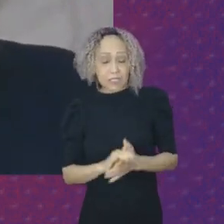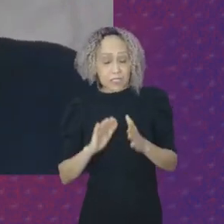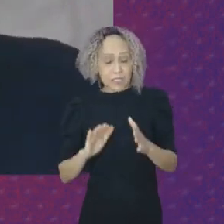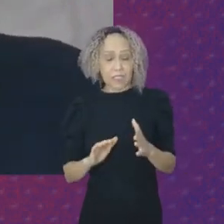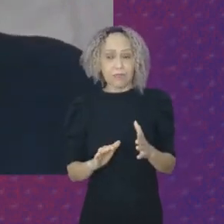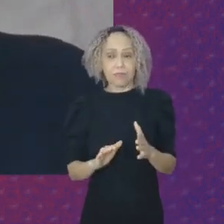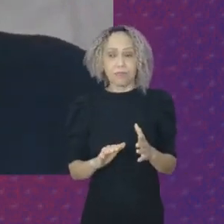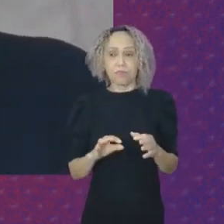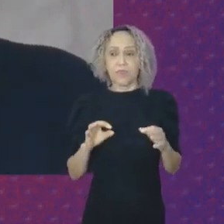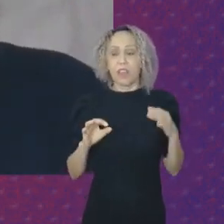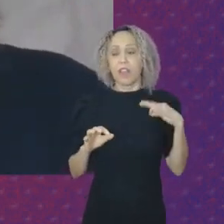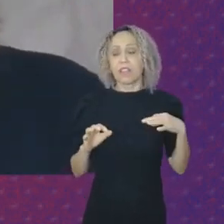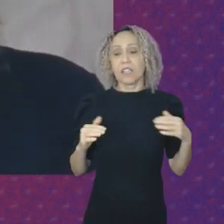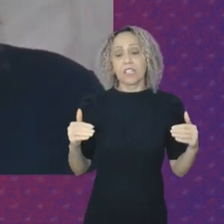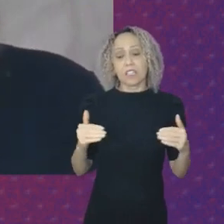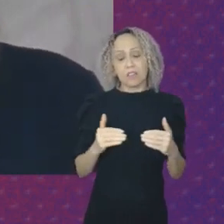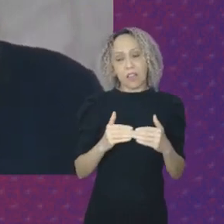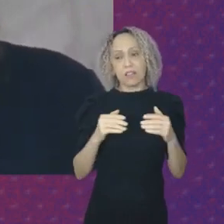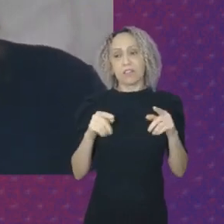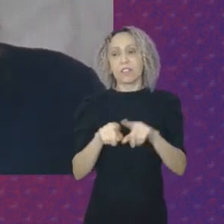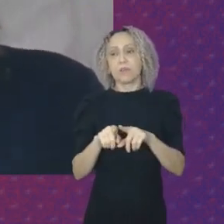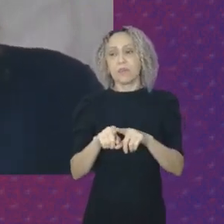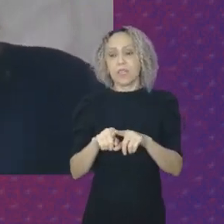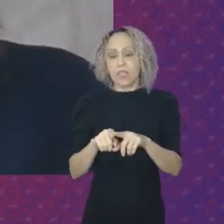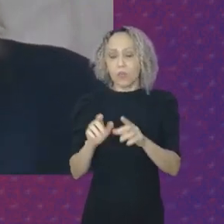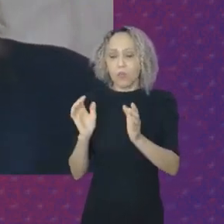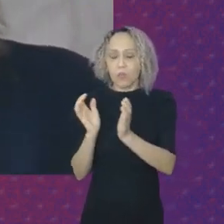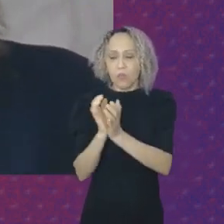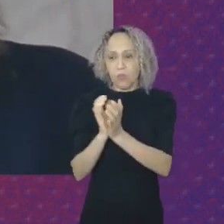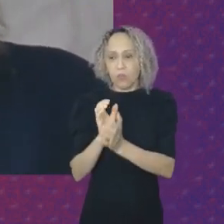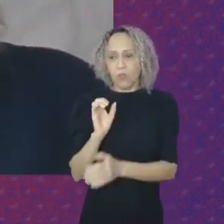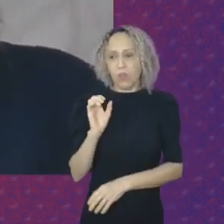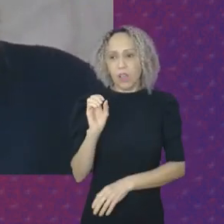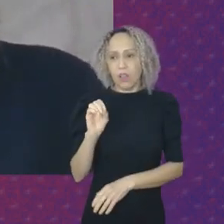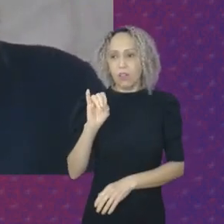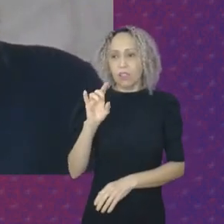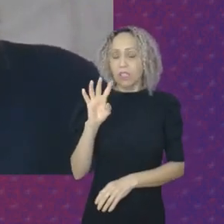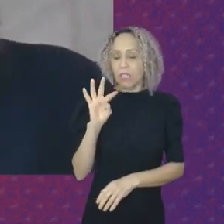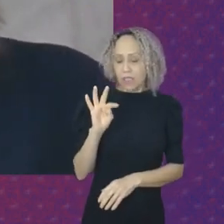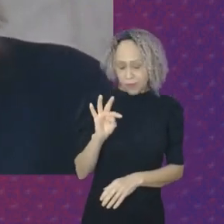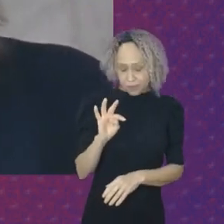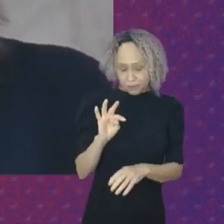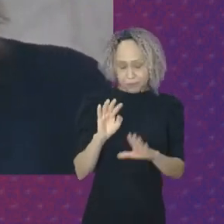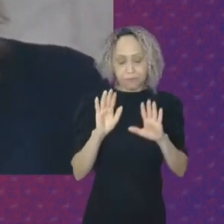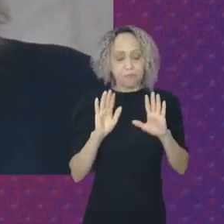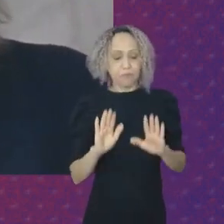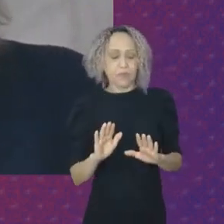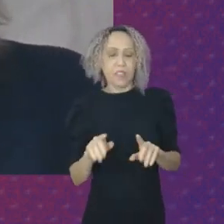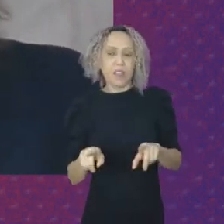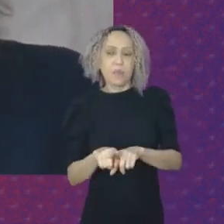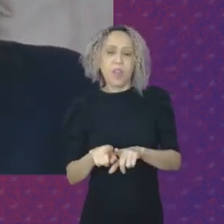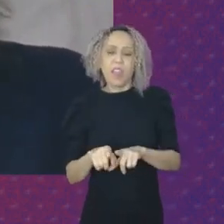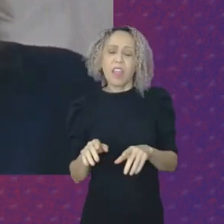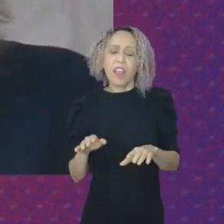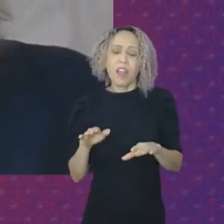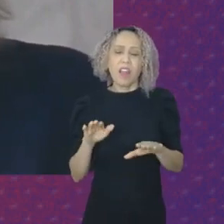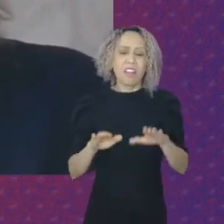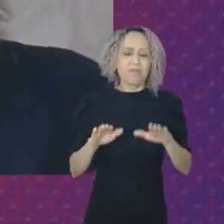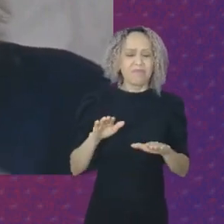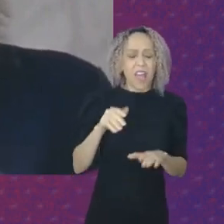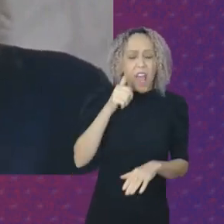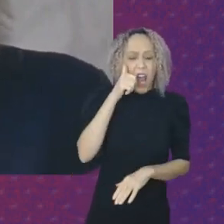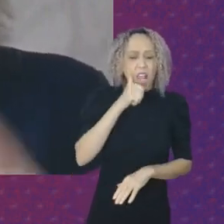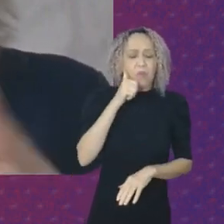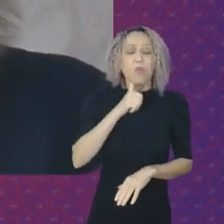OIT, e também para as mulheres em situação de violência, porque muitas vezes um emprego é a